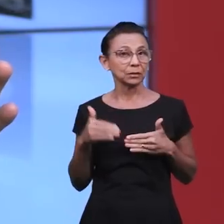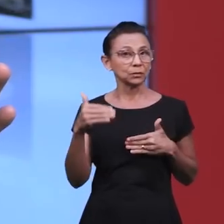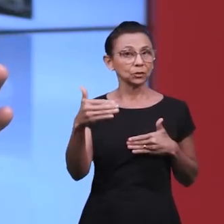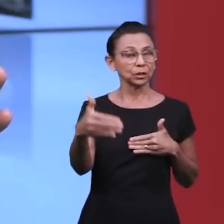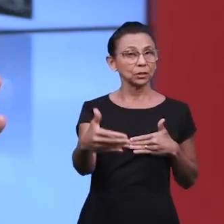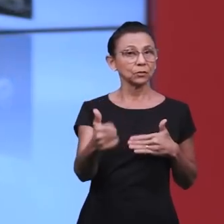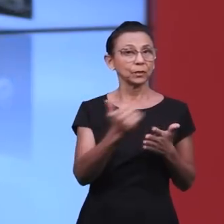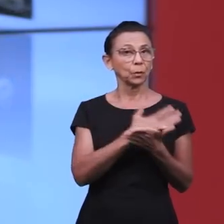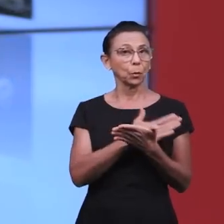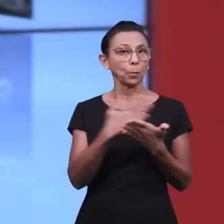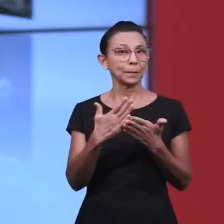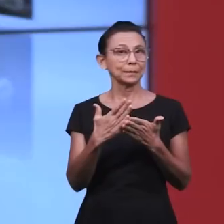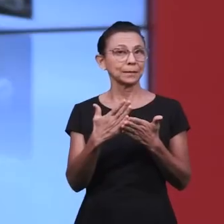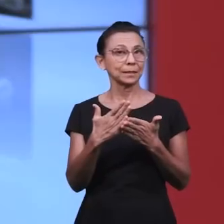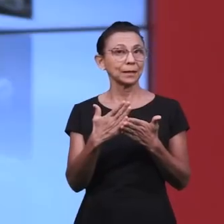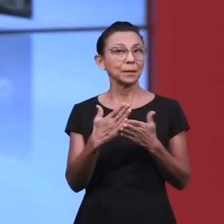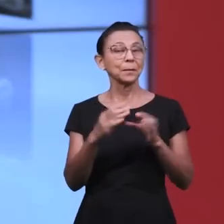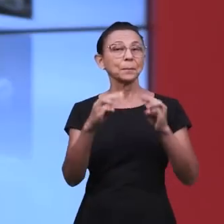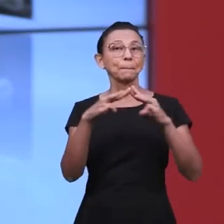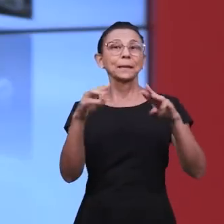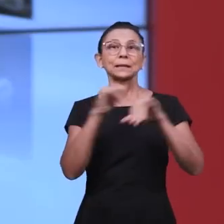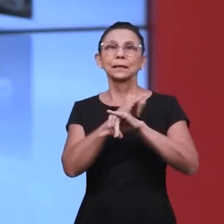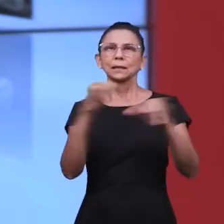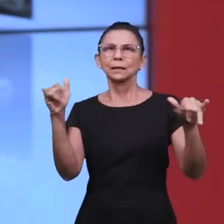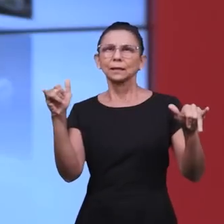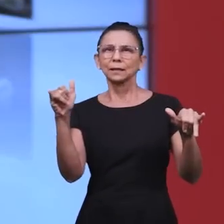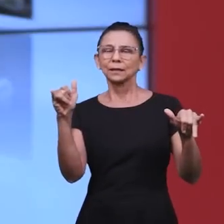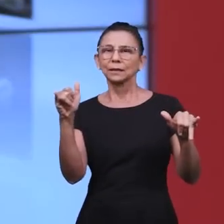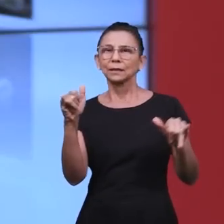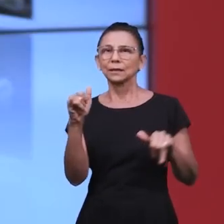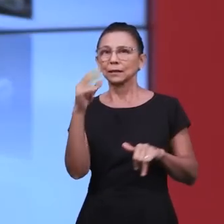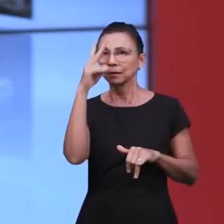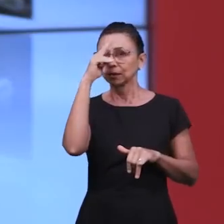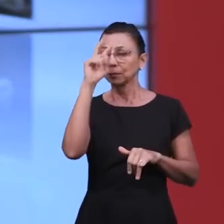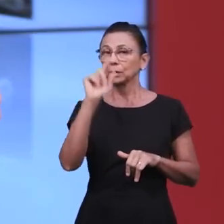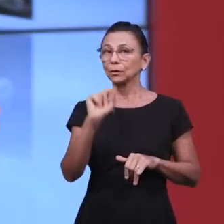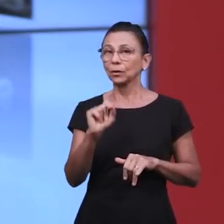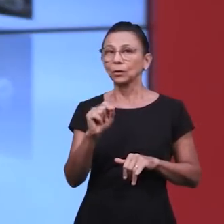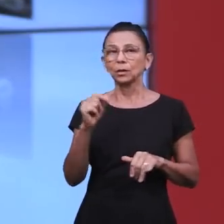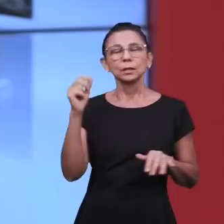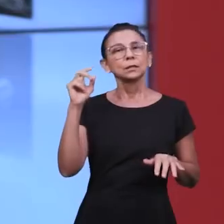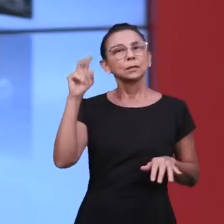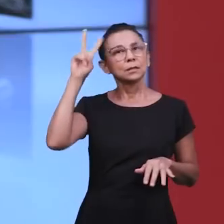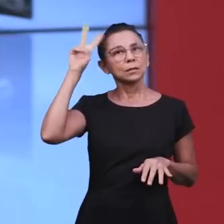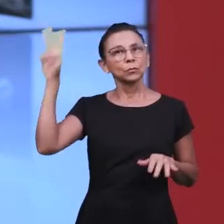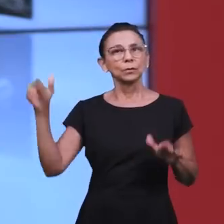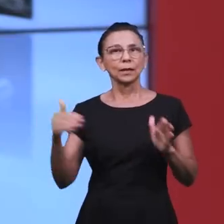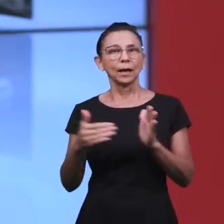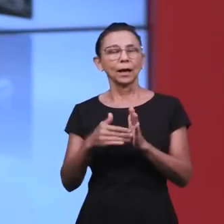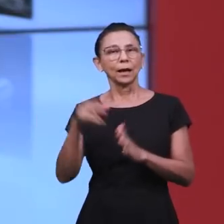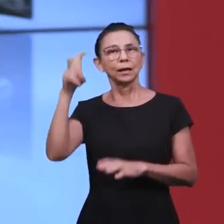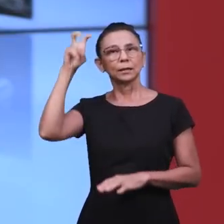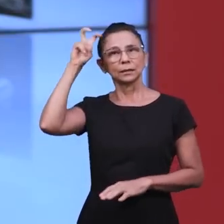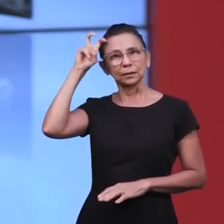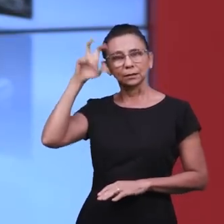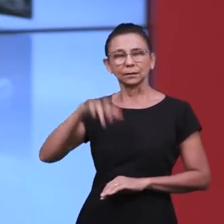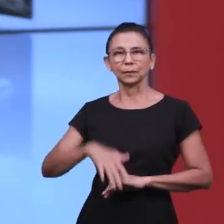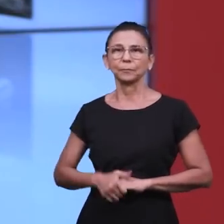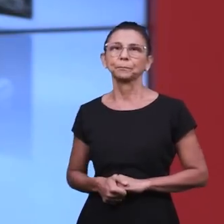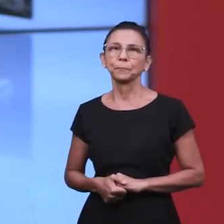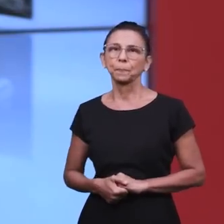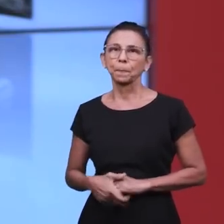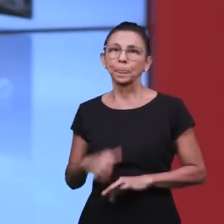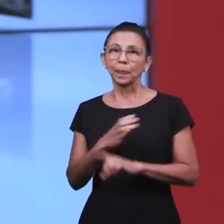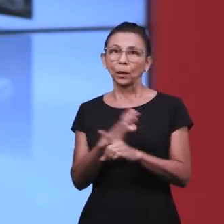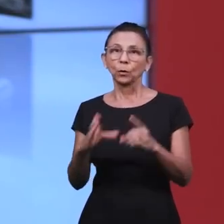estamos entrando no ar com mais uma edição do Manaí News. Lembrando, Manaí News sempre de segunda a quinta-feira, logo após o culto online,